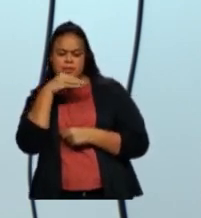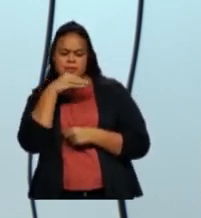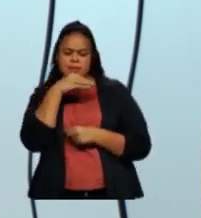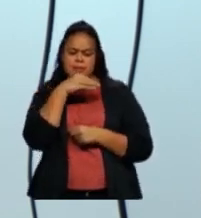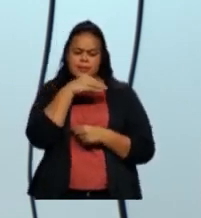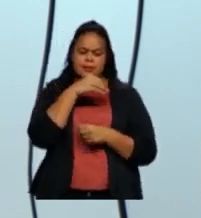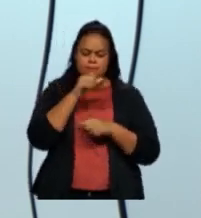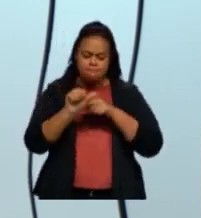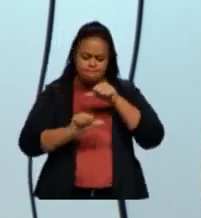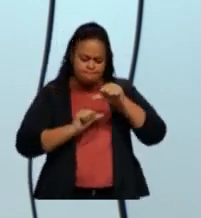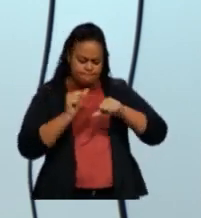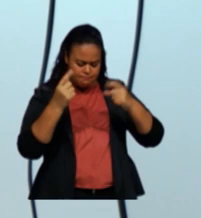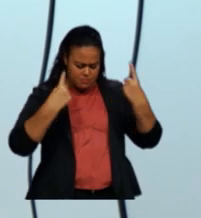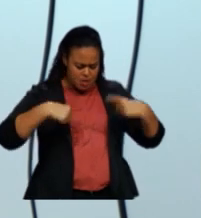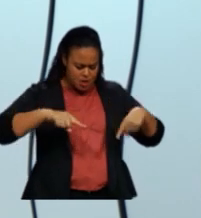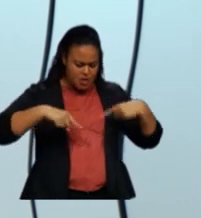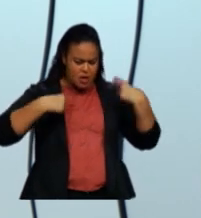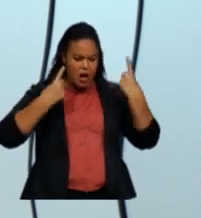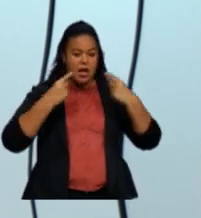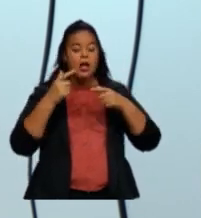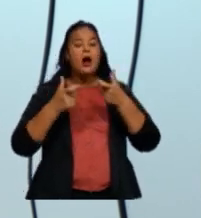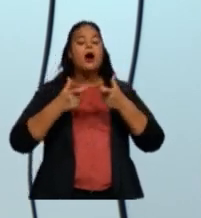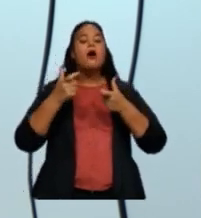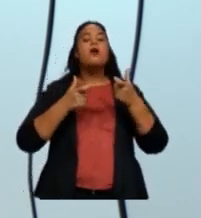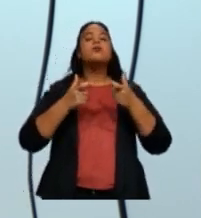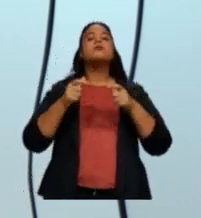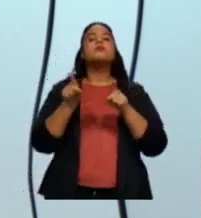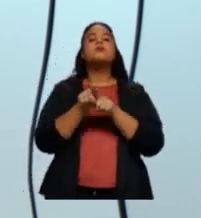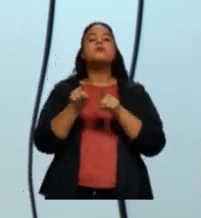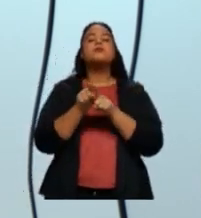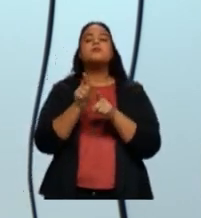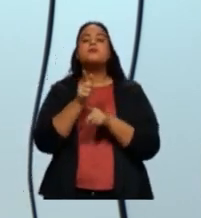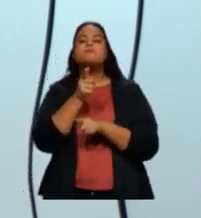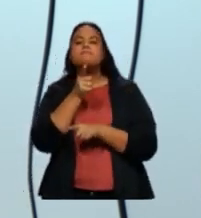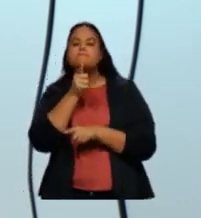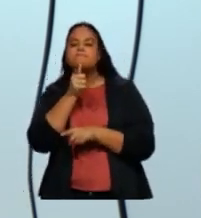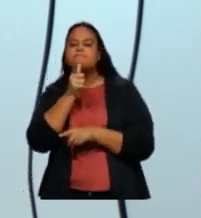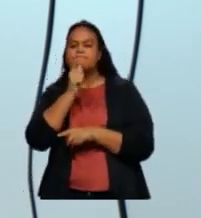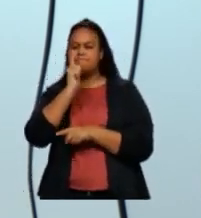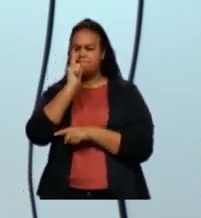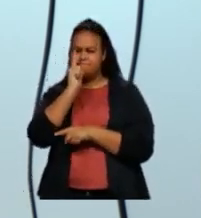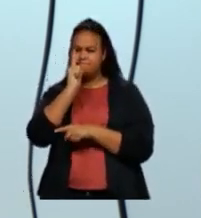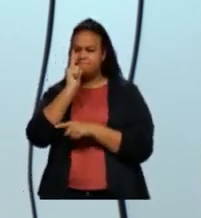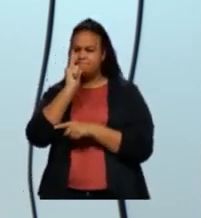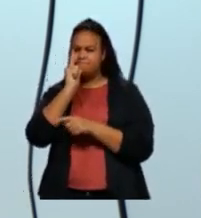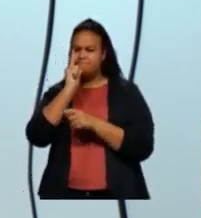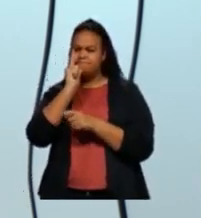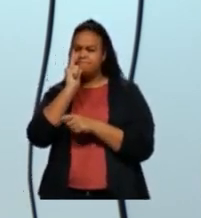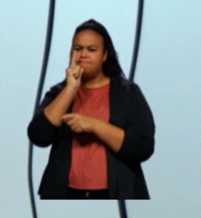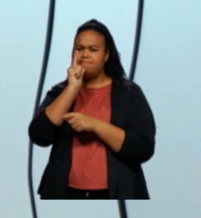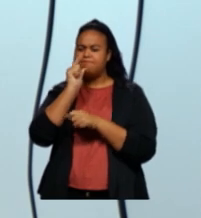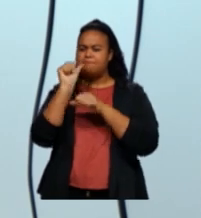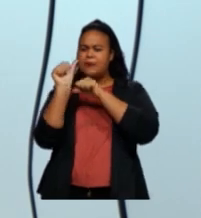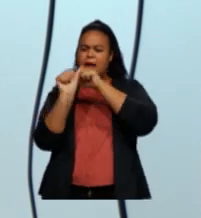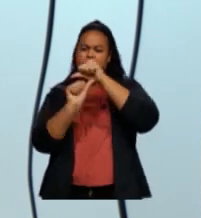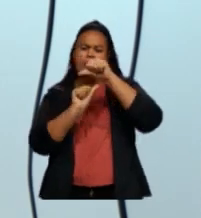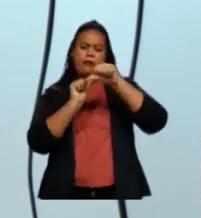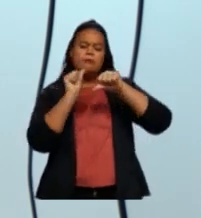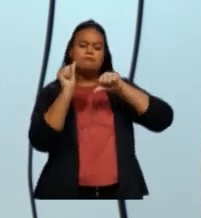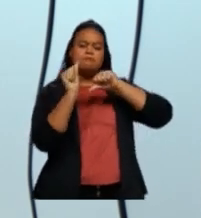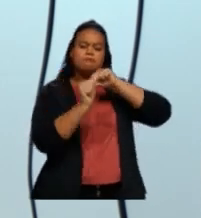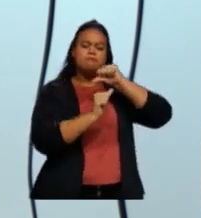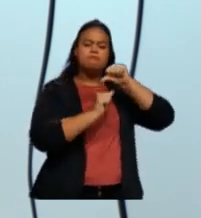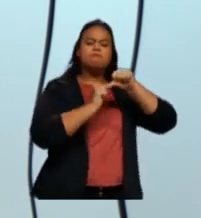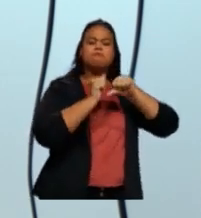algumas modificações nos seus órgãos genitais. Começa a aumentar o tamanho, o volume, e ele percebe essas